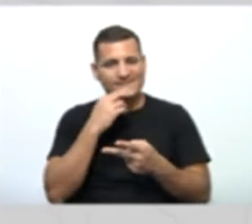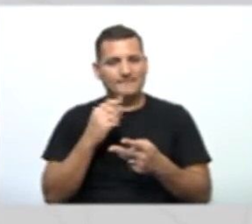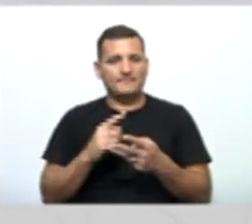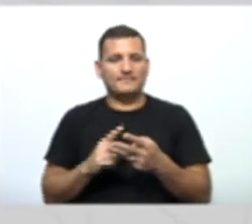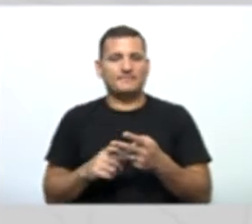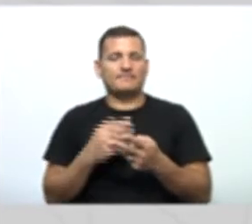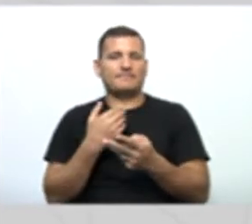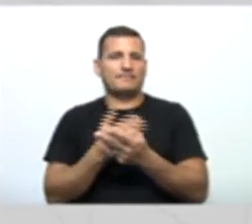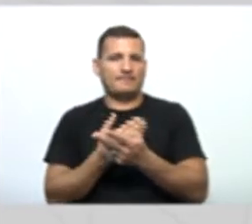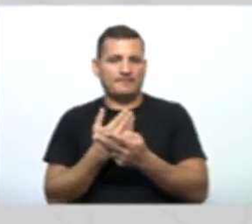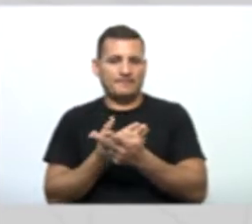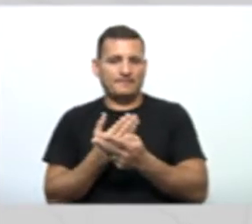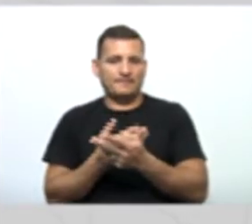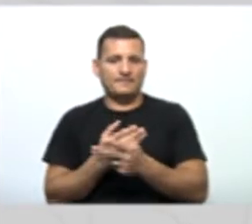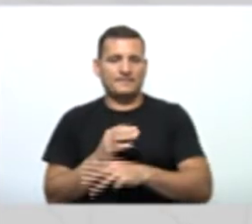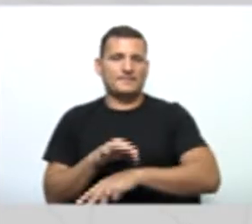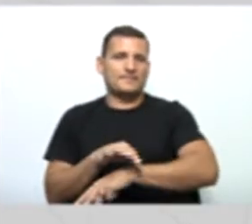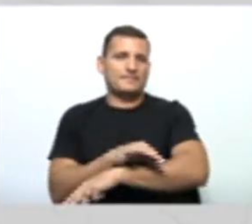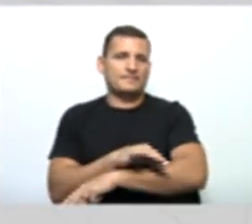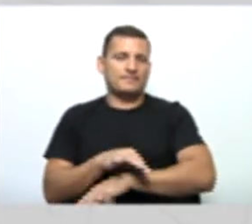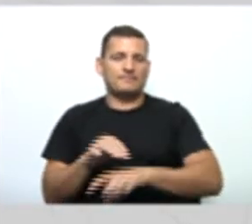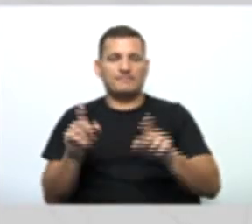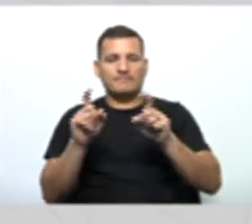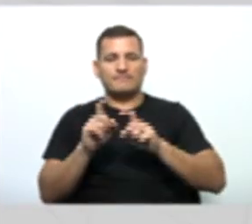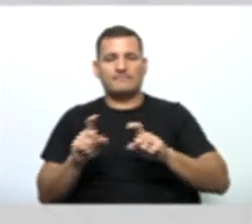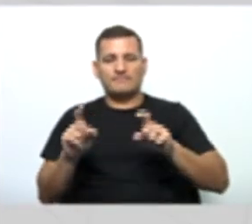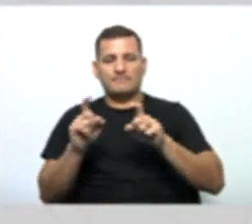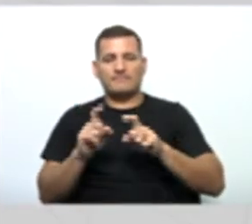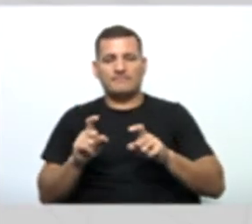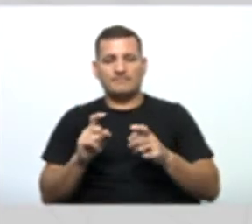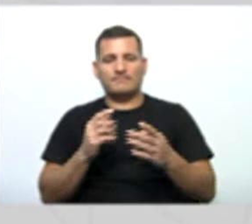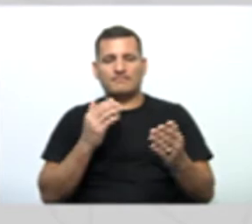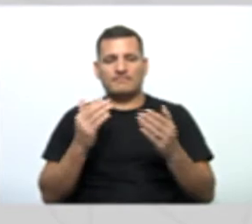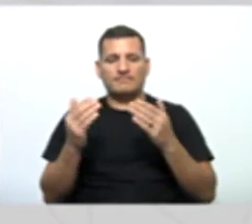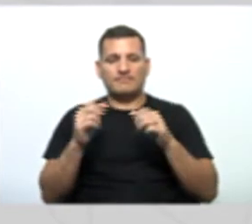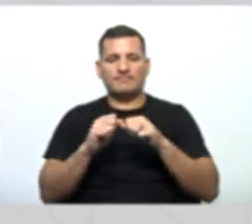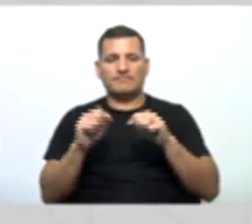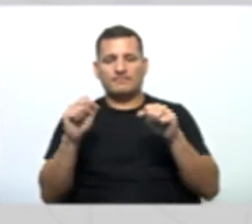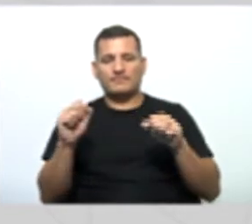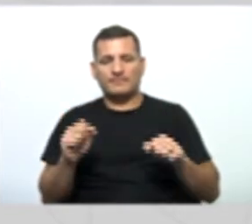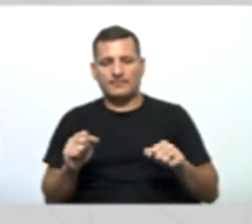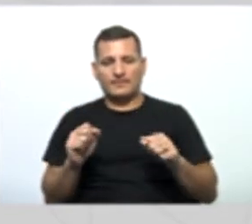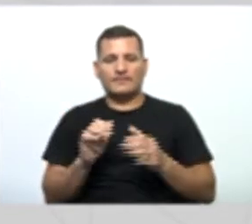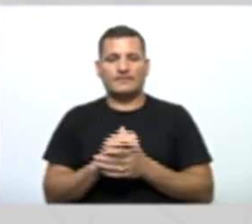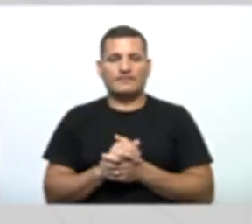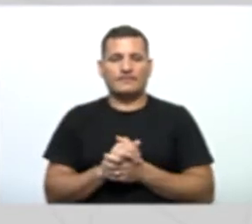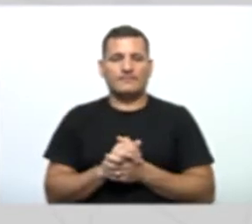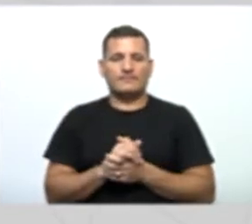objetivo, estudo da arquitetura da informação, análise do sistema, o